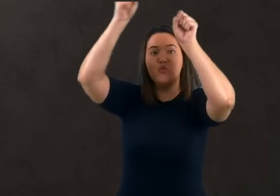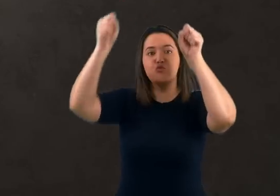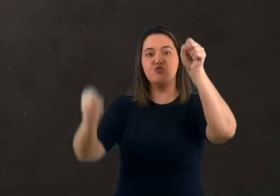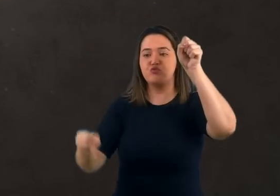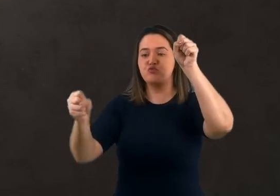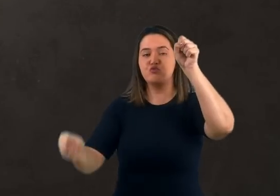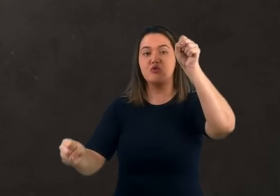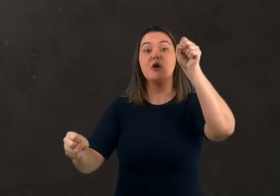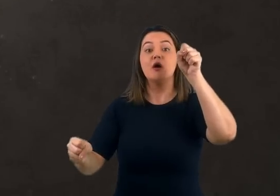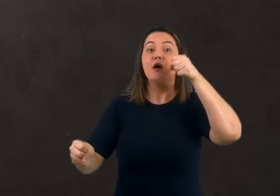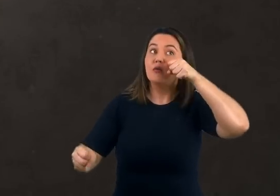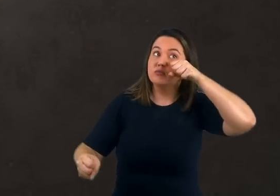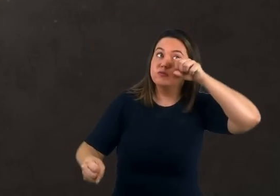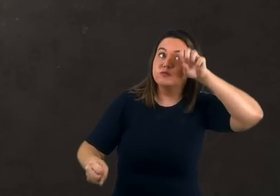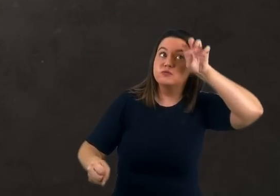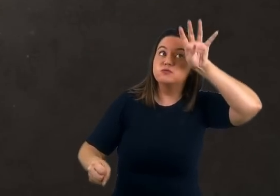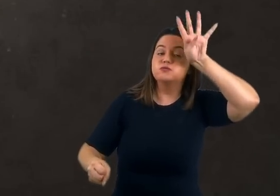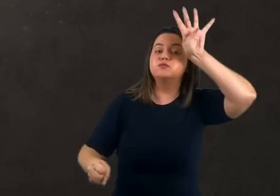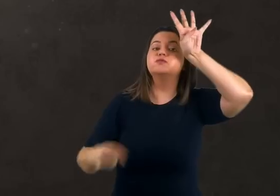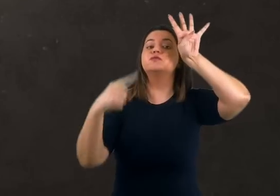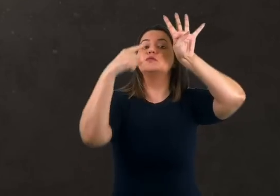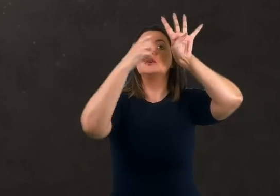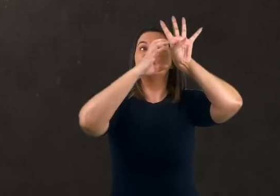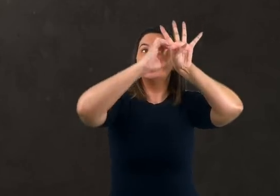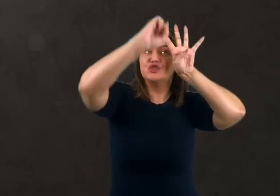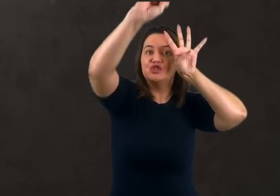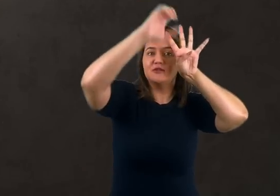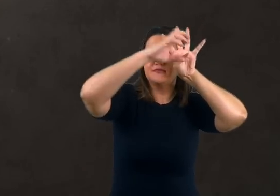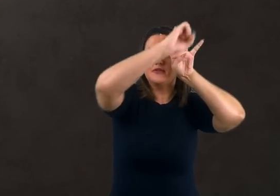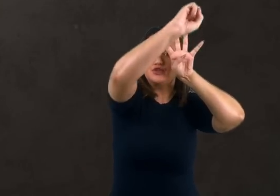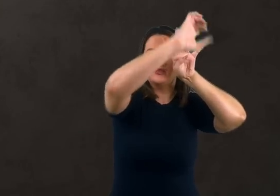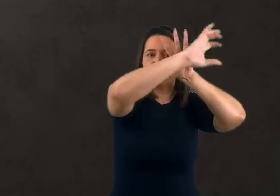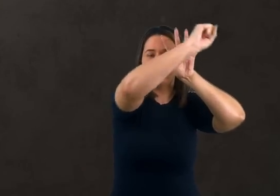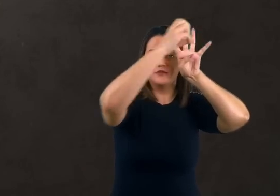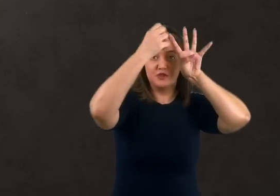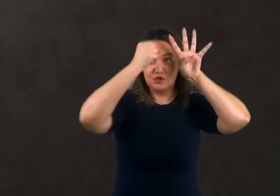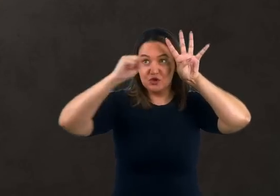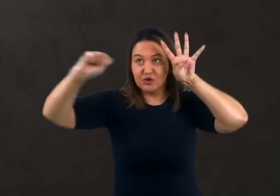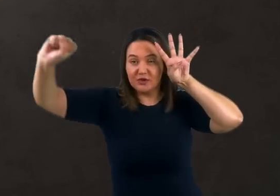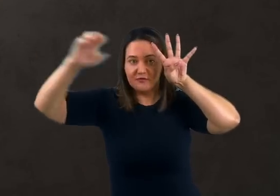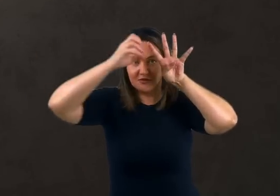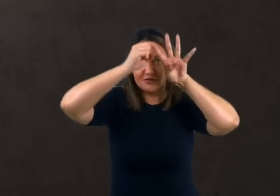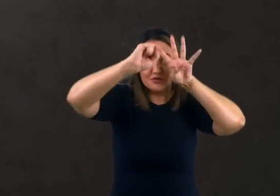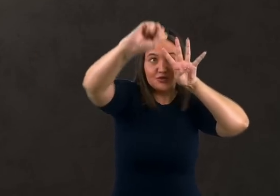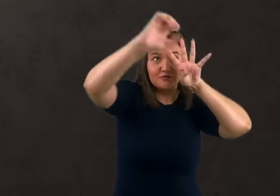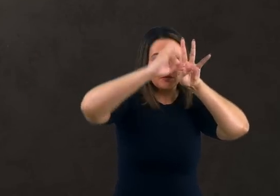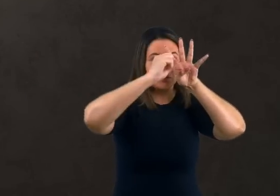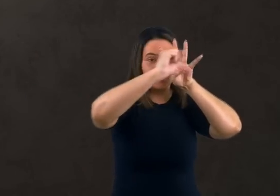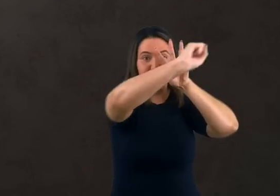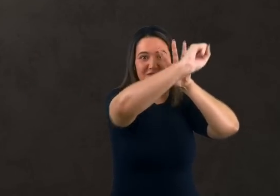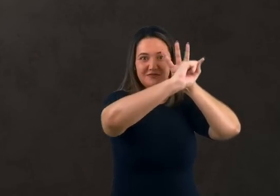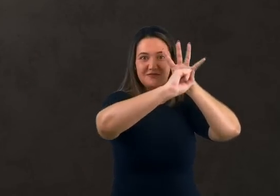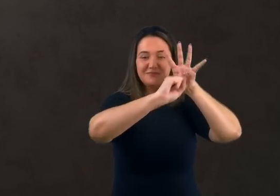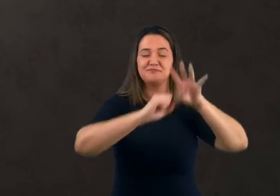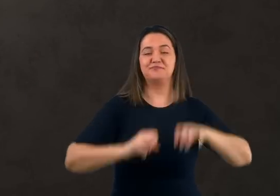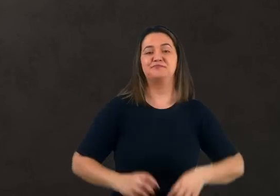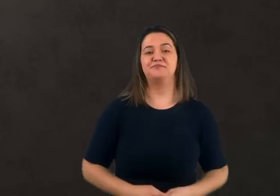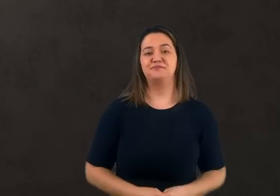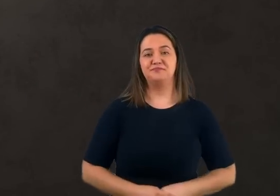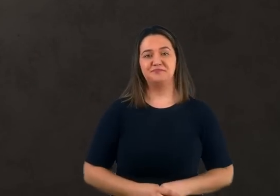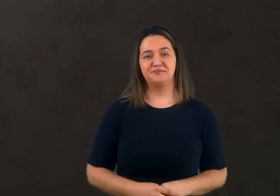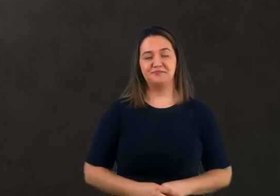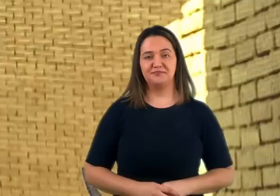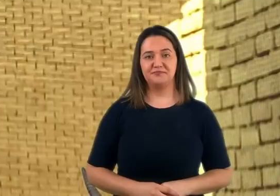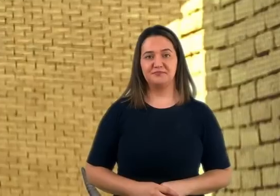lugar cresceram 4 chifres enormes, na direção dos 4 ventos da terra. Daniel capítulo 8,